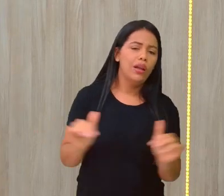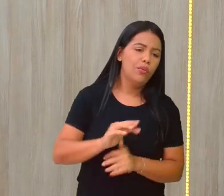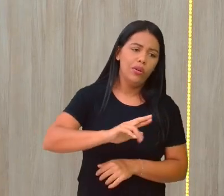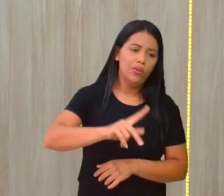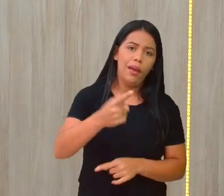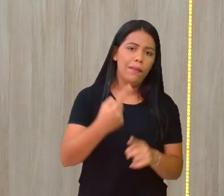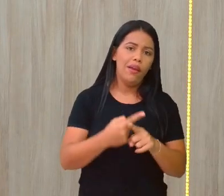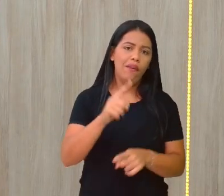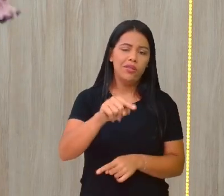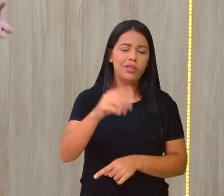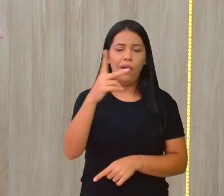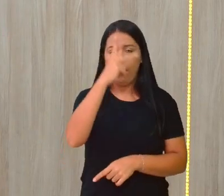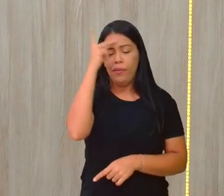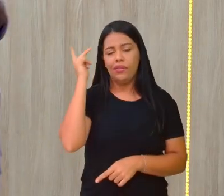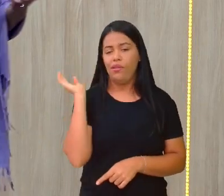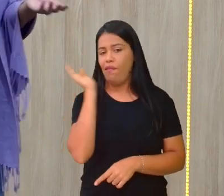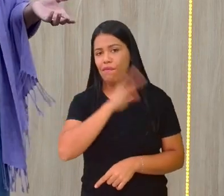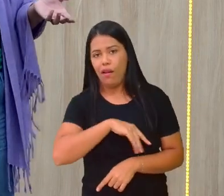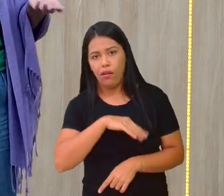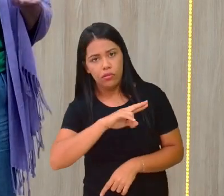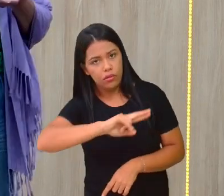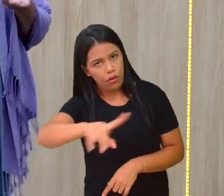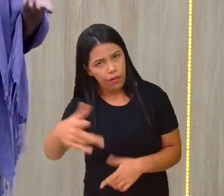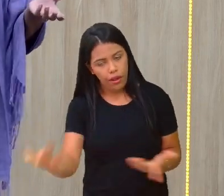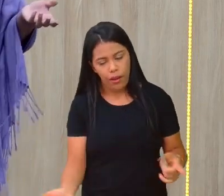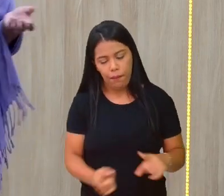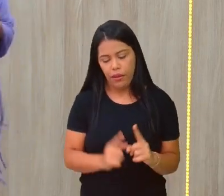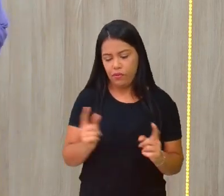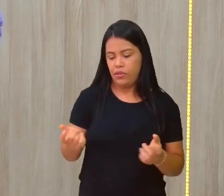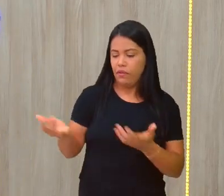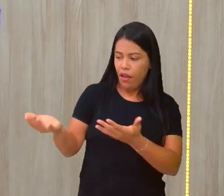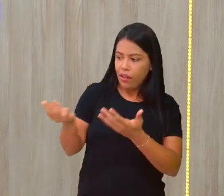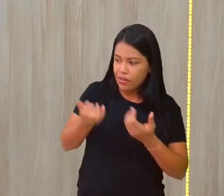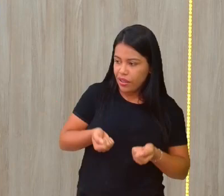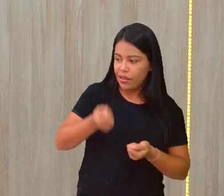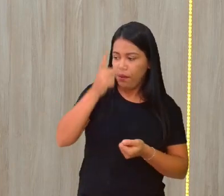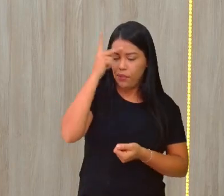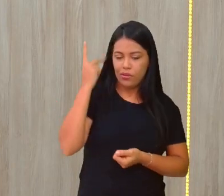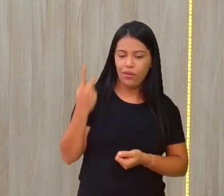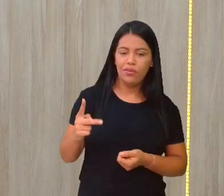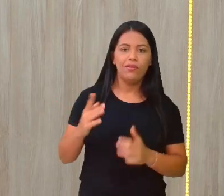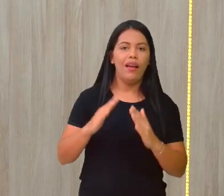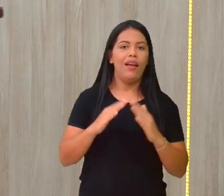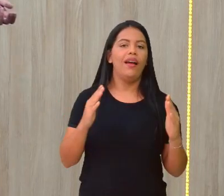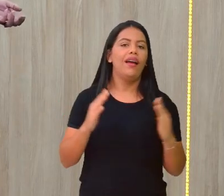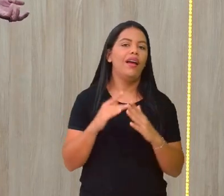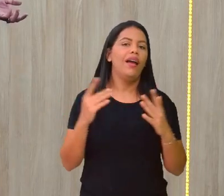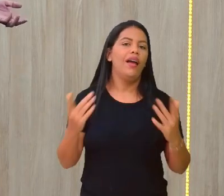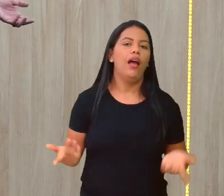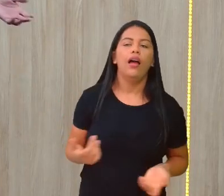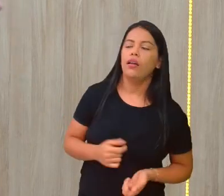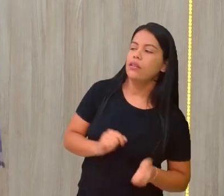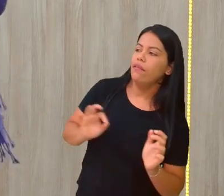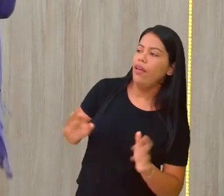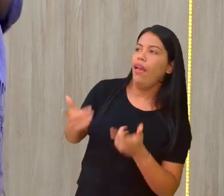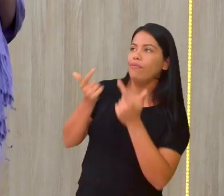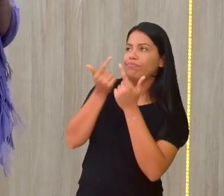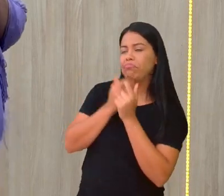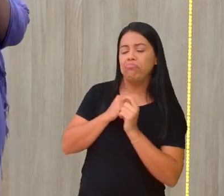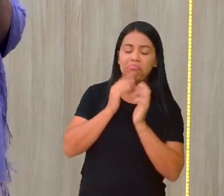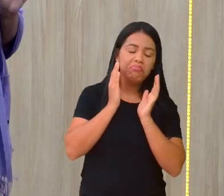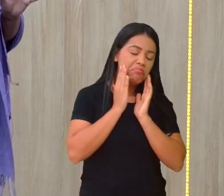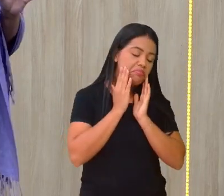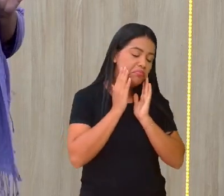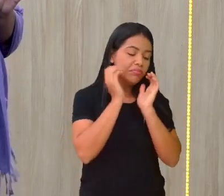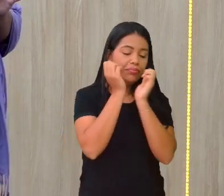falso, mas existem. Imagina, você vai receber pessoas na sua casa e você, ai, meu Deus! Não